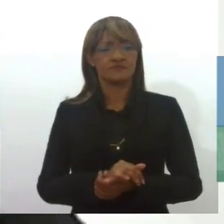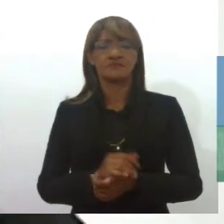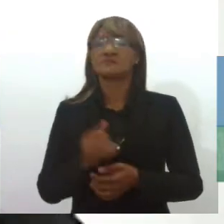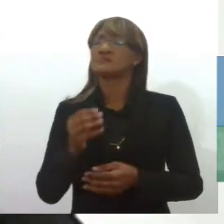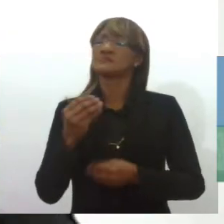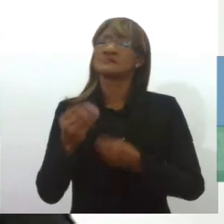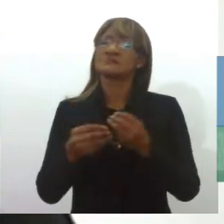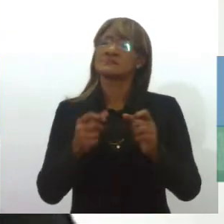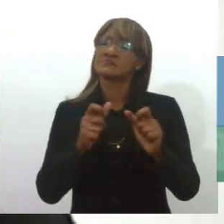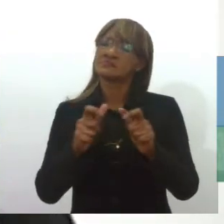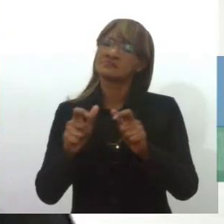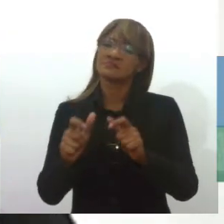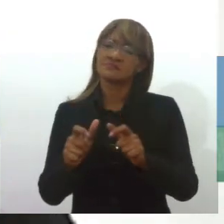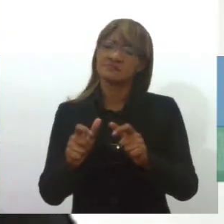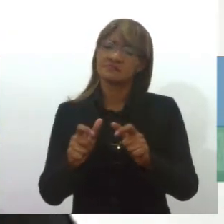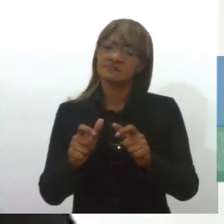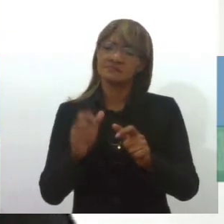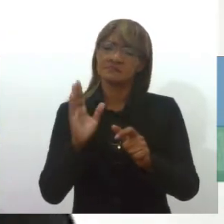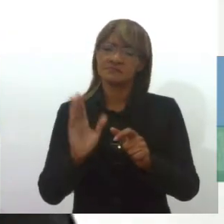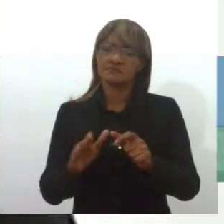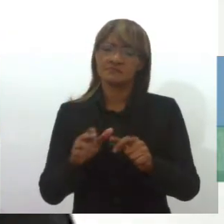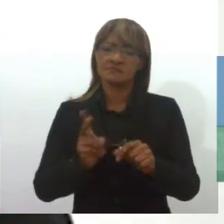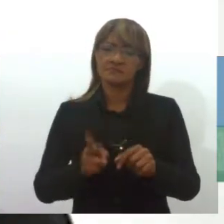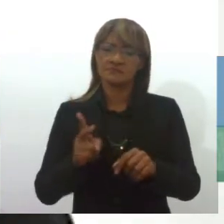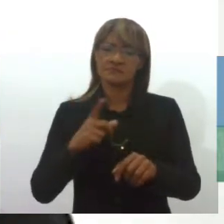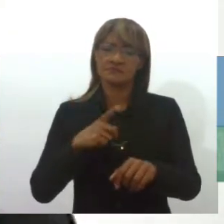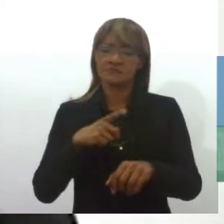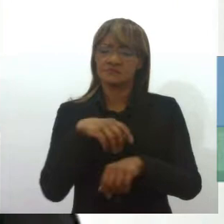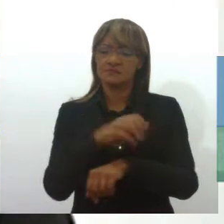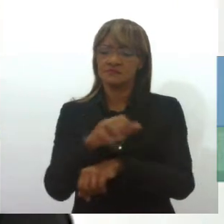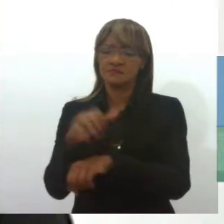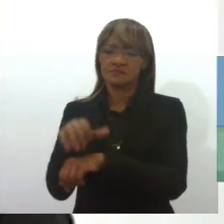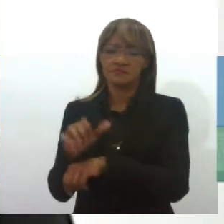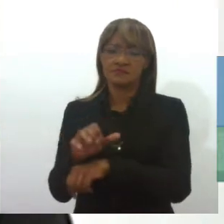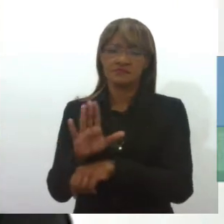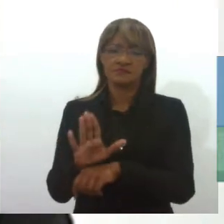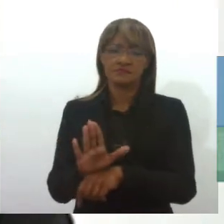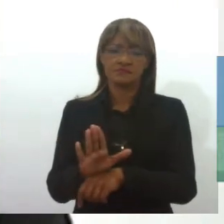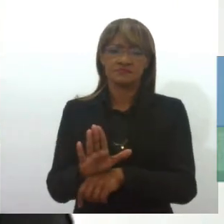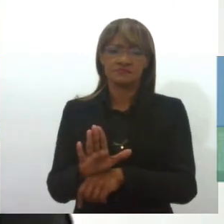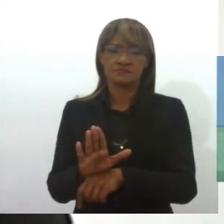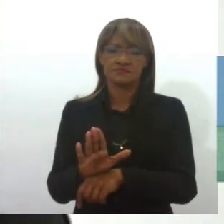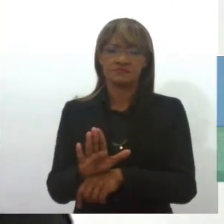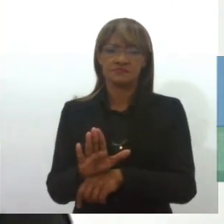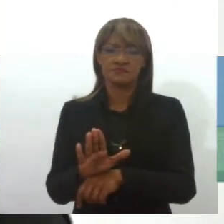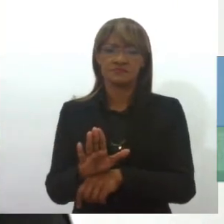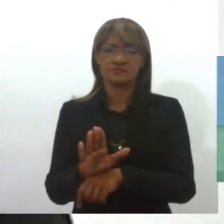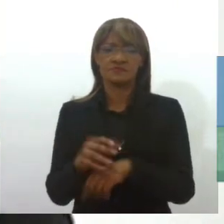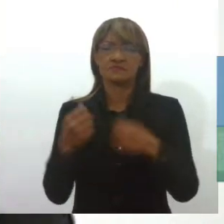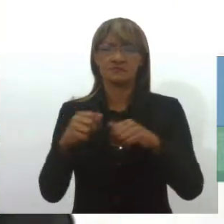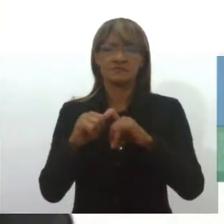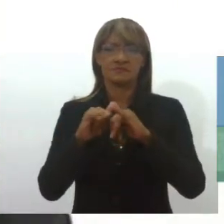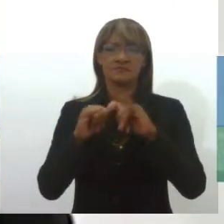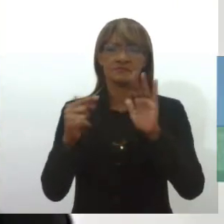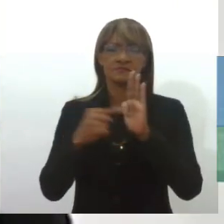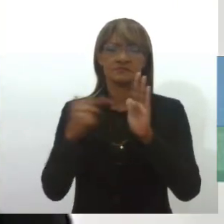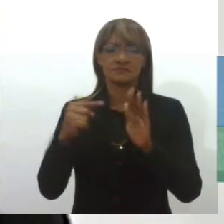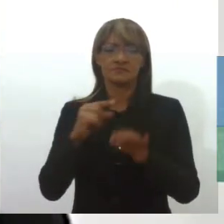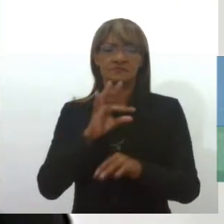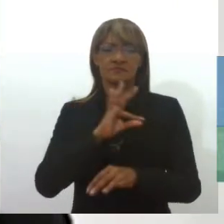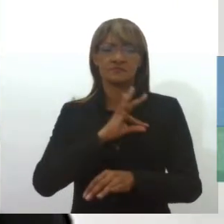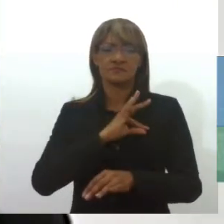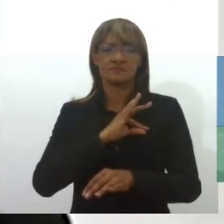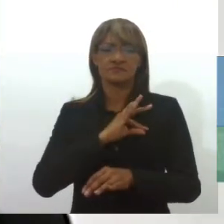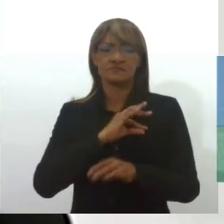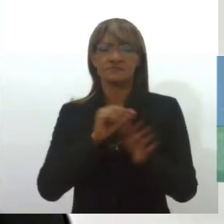obscuridade, onde os abusos sexuais são cometidos e não trazem ao conhecimento da polícia para que possa investigar. Por outro lado, também tem